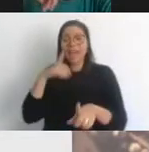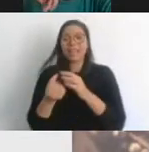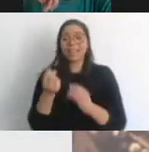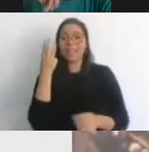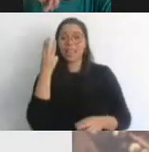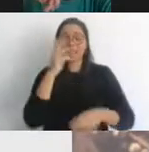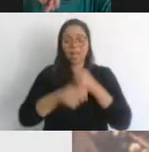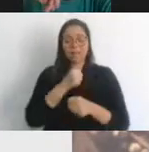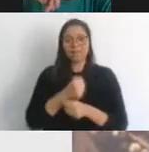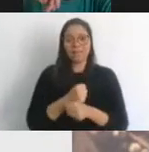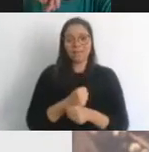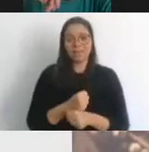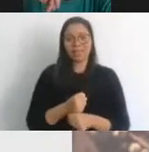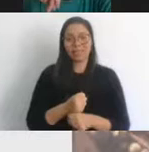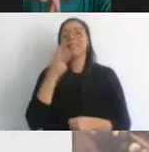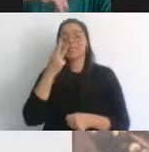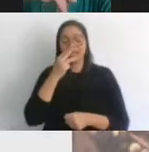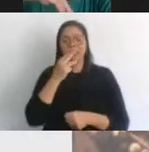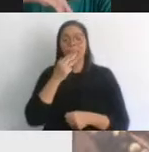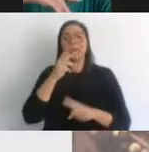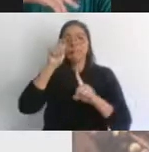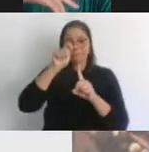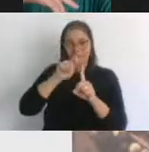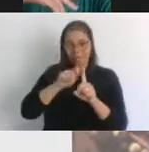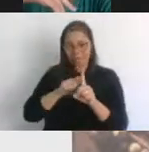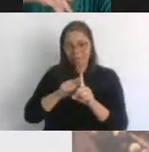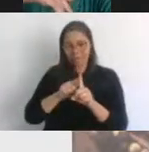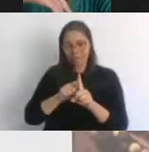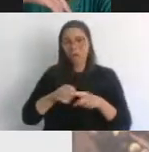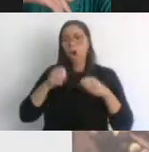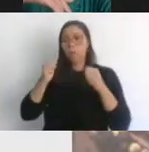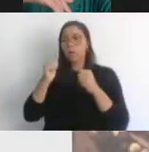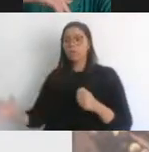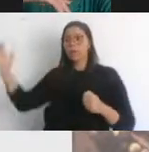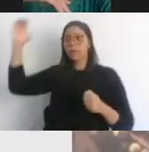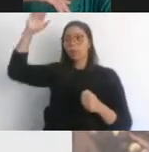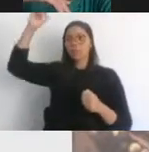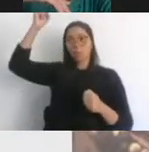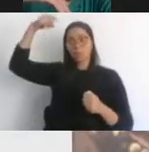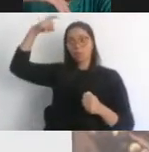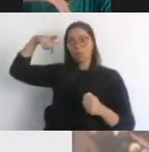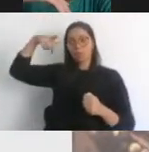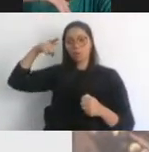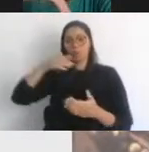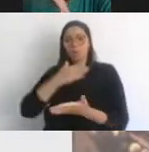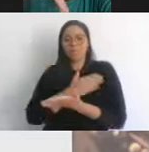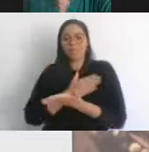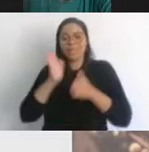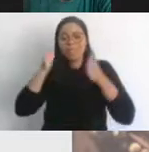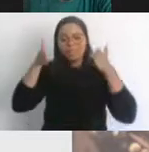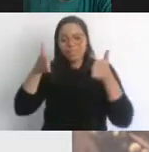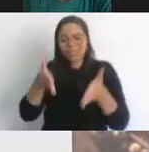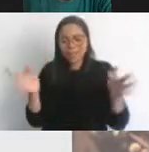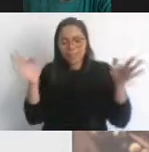eles podem até o afaste a alta para tomar sol Principalmente quando vai chegando o final